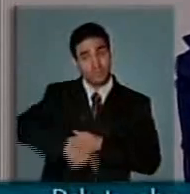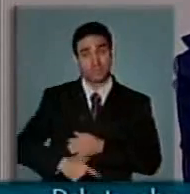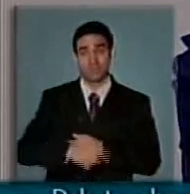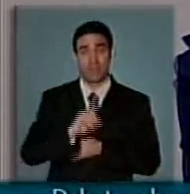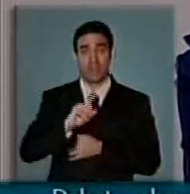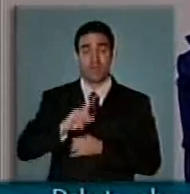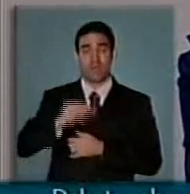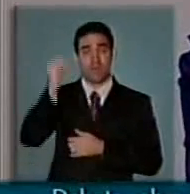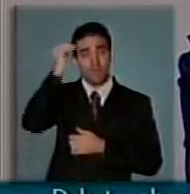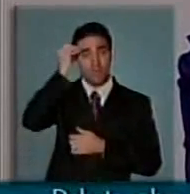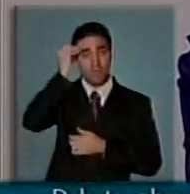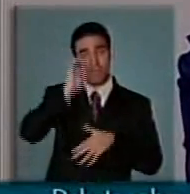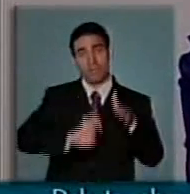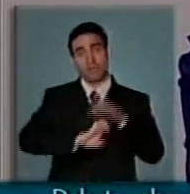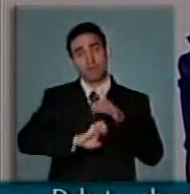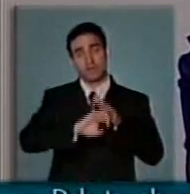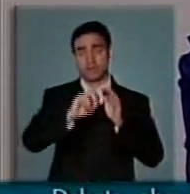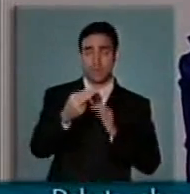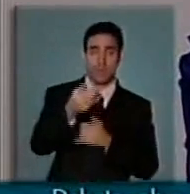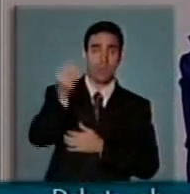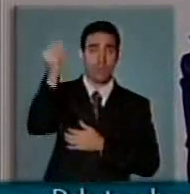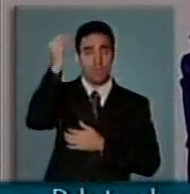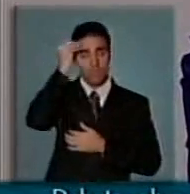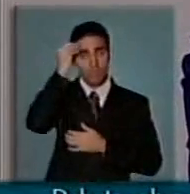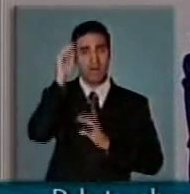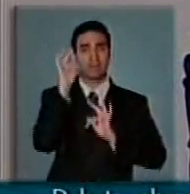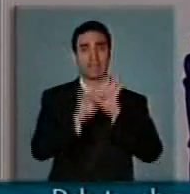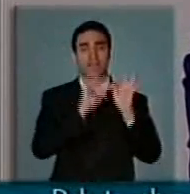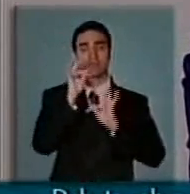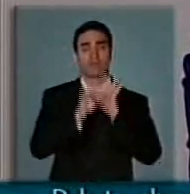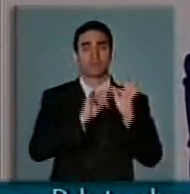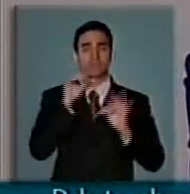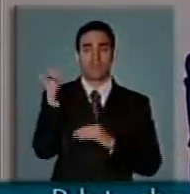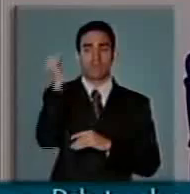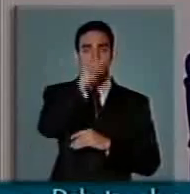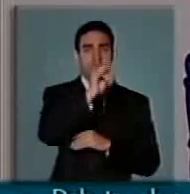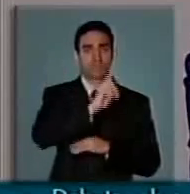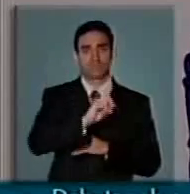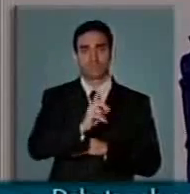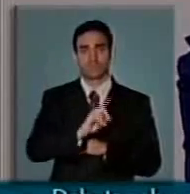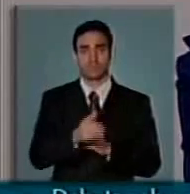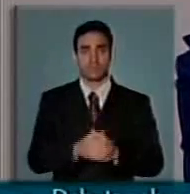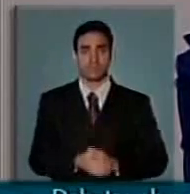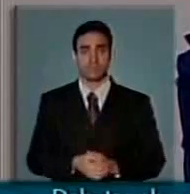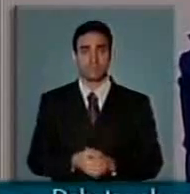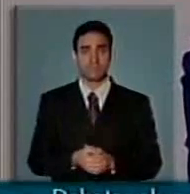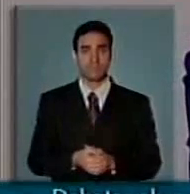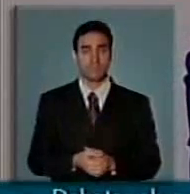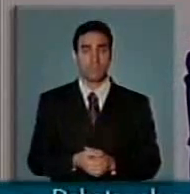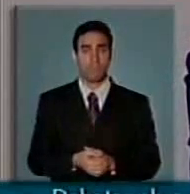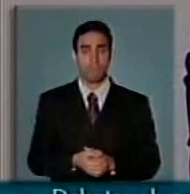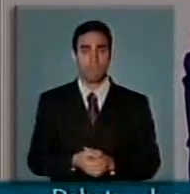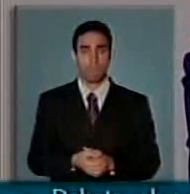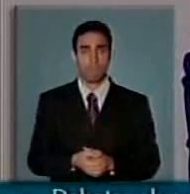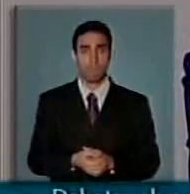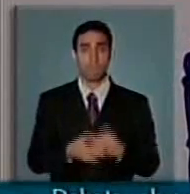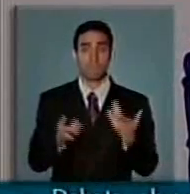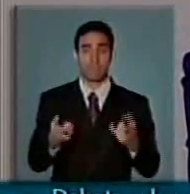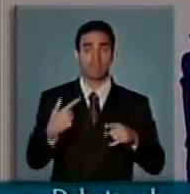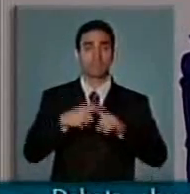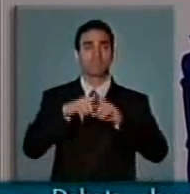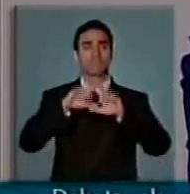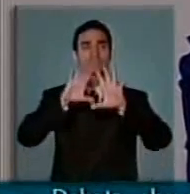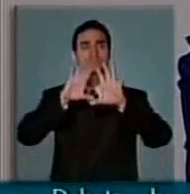E nesse trabalho de gerenciamento do espaço aéreo, havia uma